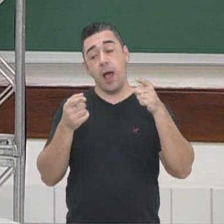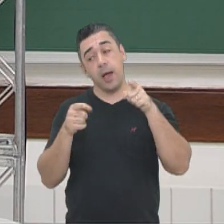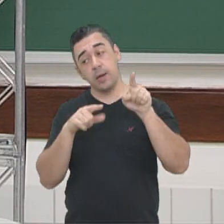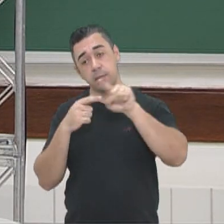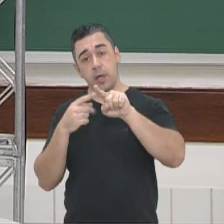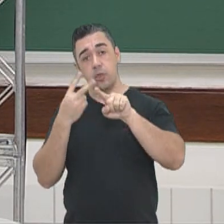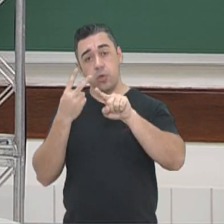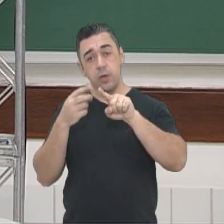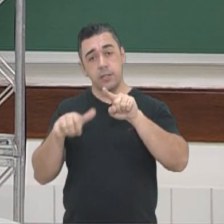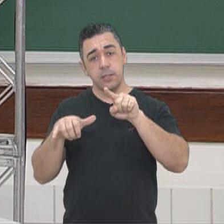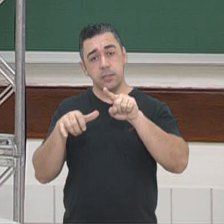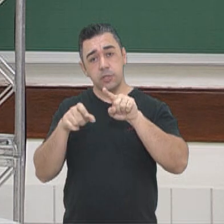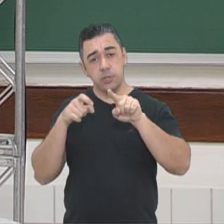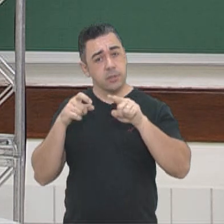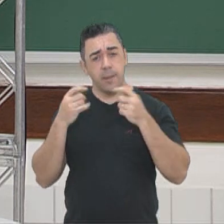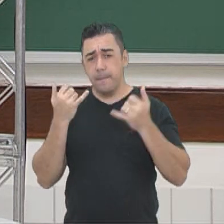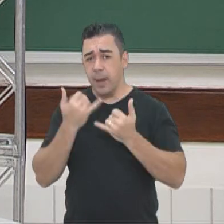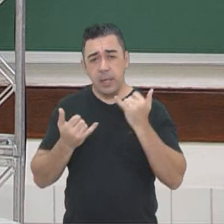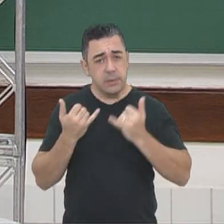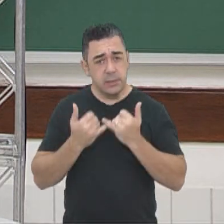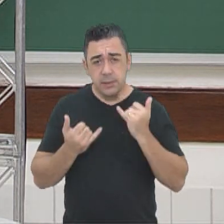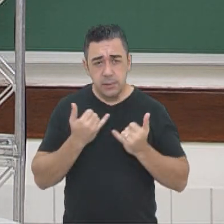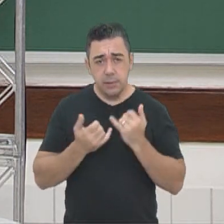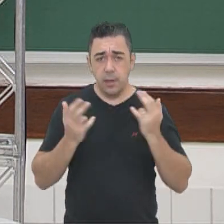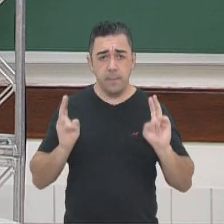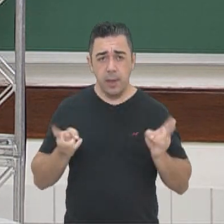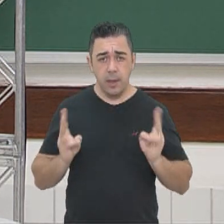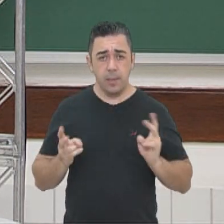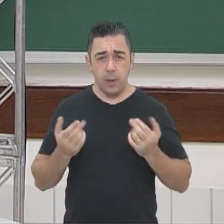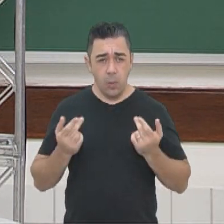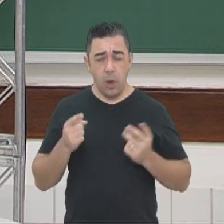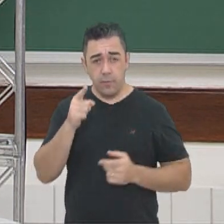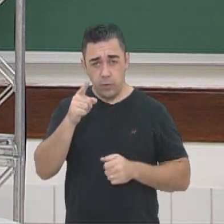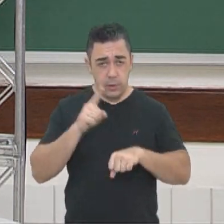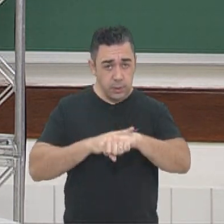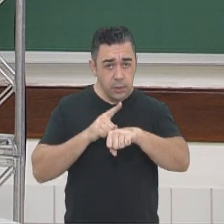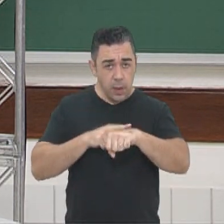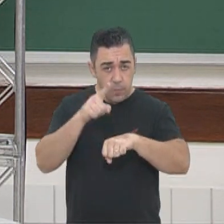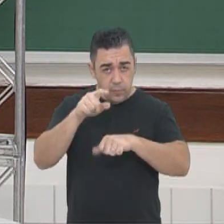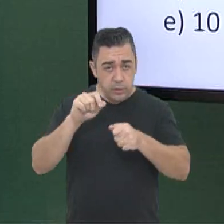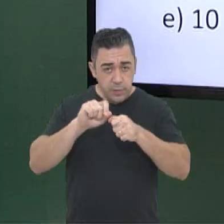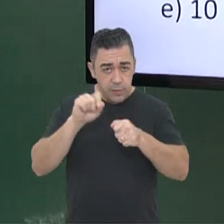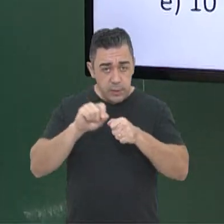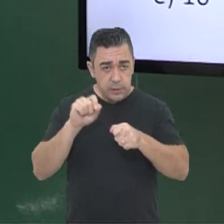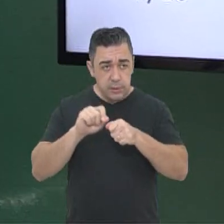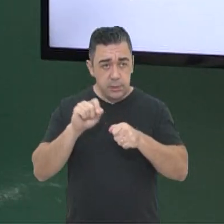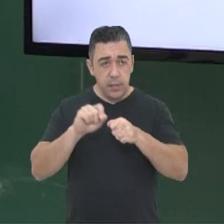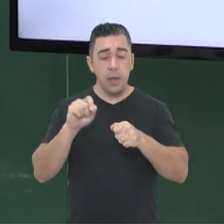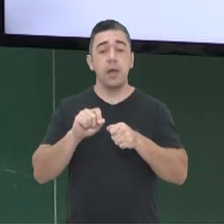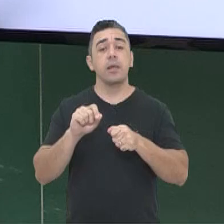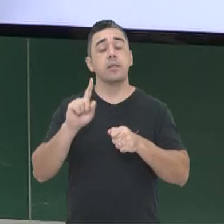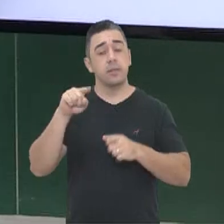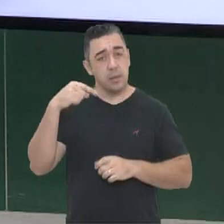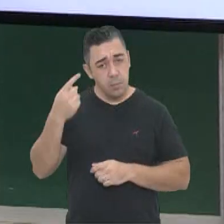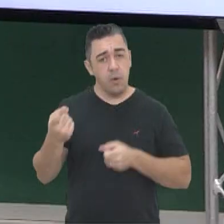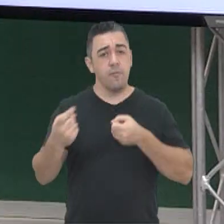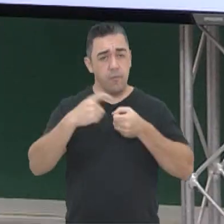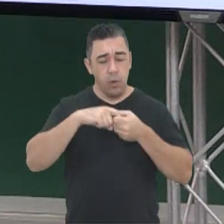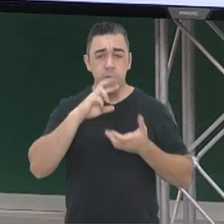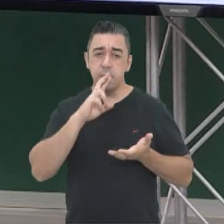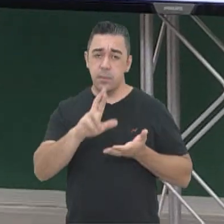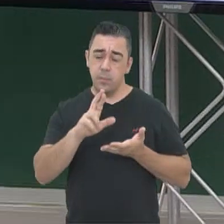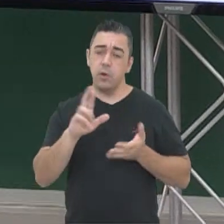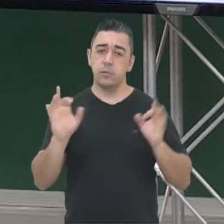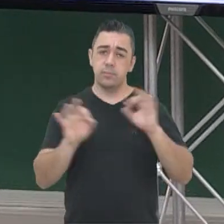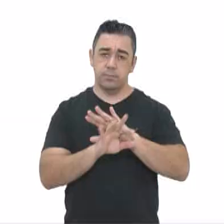2x, tá? Muito parecido. Então, a mesma ideia. Vou deixar um tempo para vocês fazerem, tá? E eu já volto com a